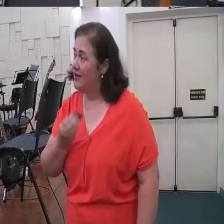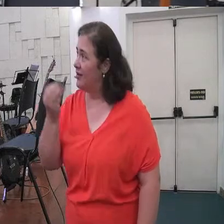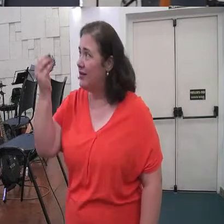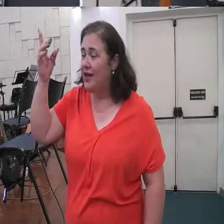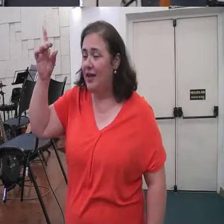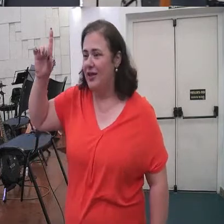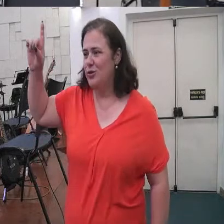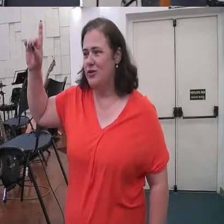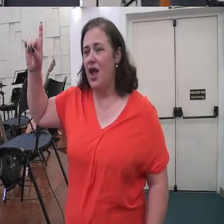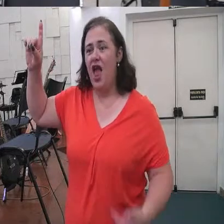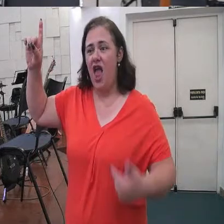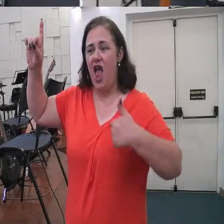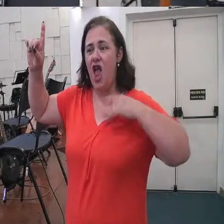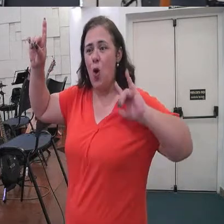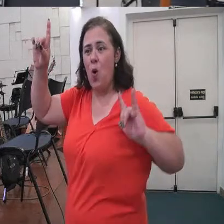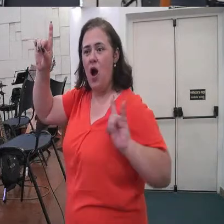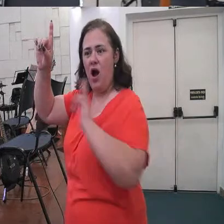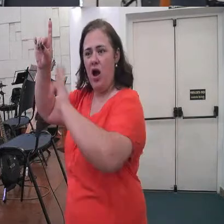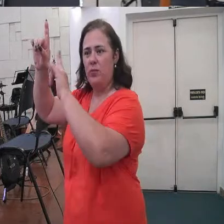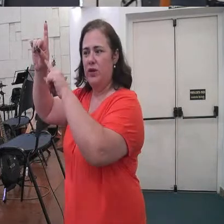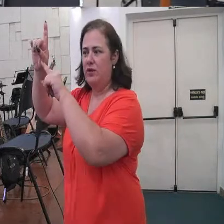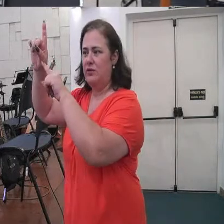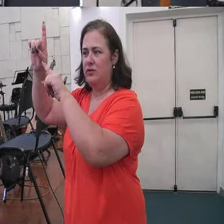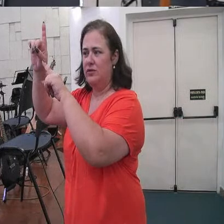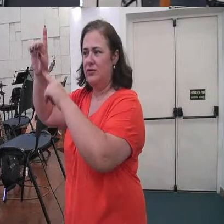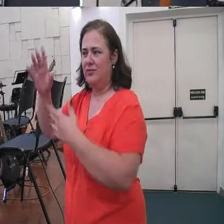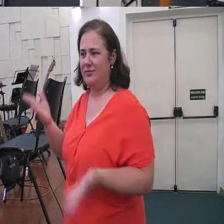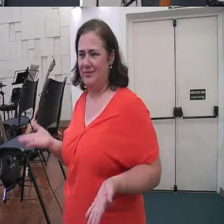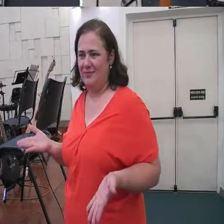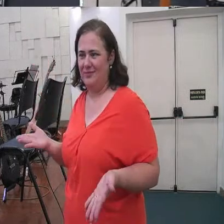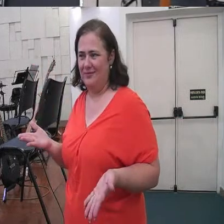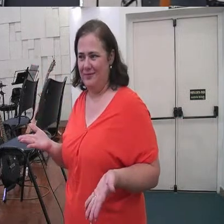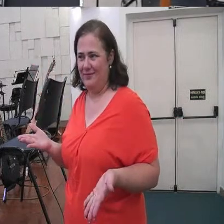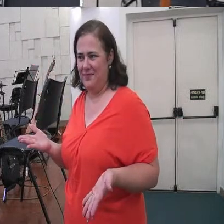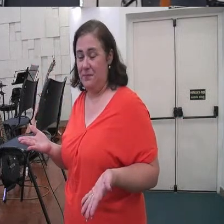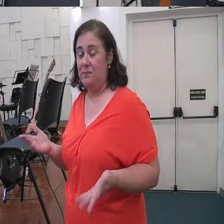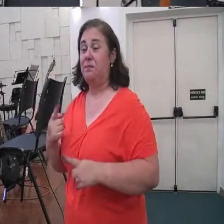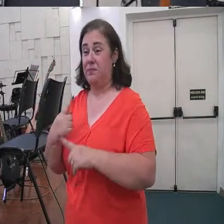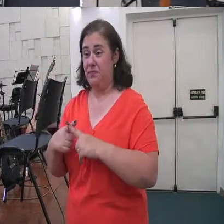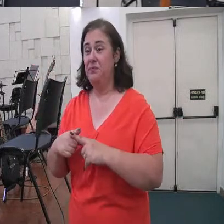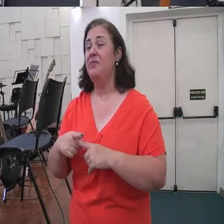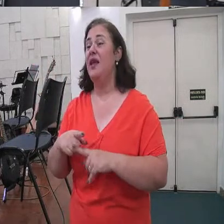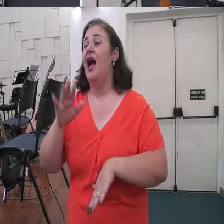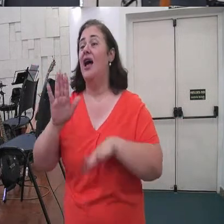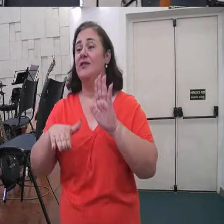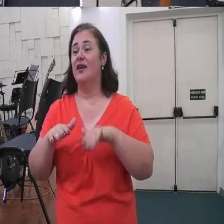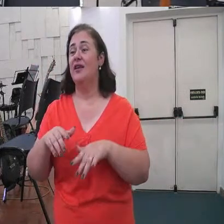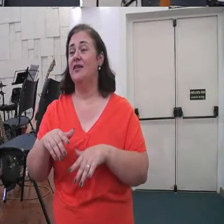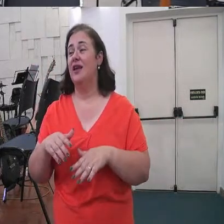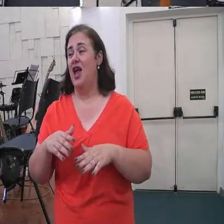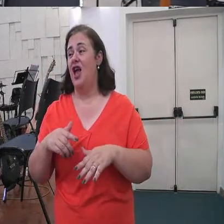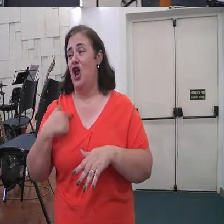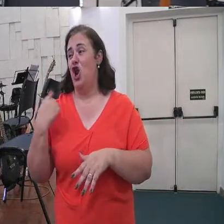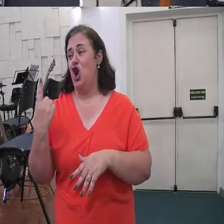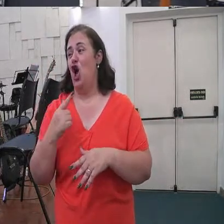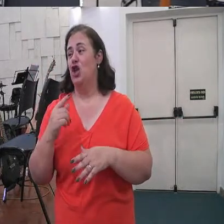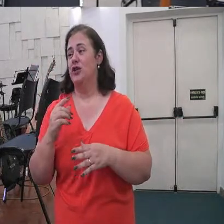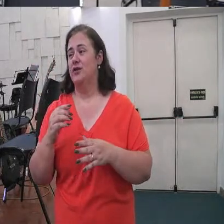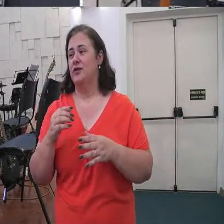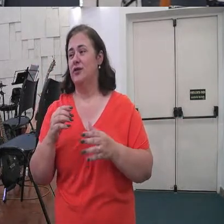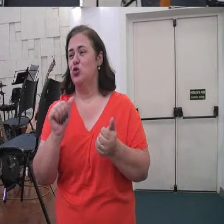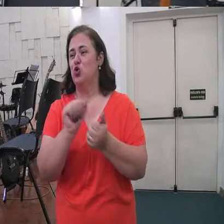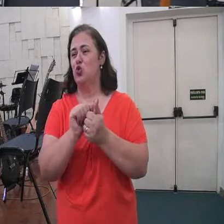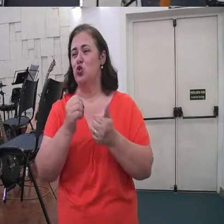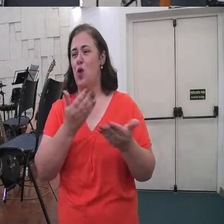A sua fé é uma fé prática. As pessoas, quando olham para você, elas dizem: você é diferente. Tem algo em você que eu não